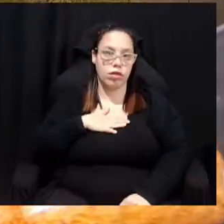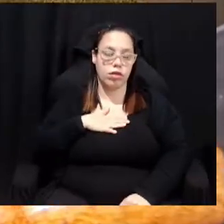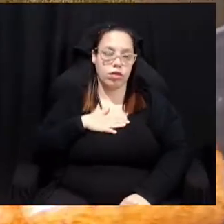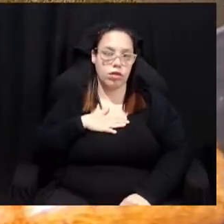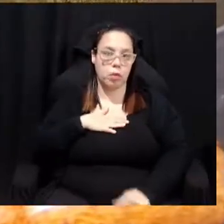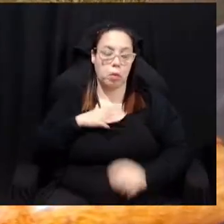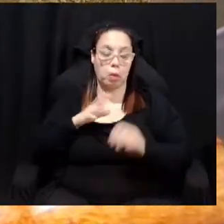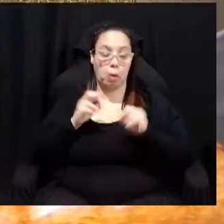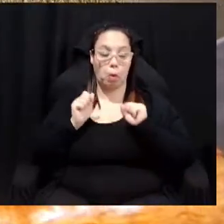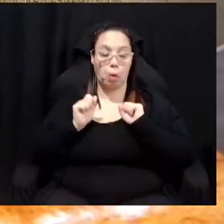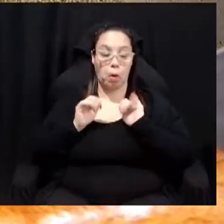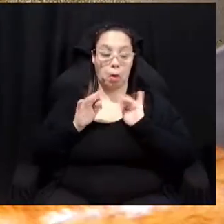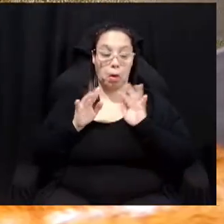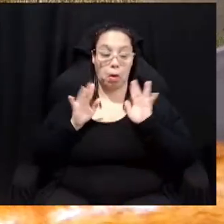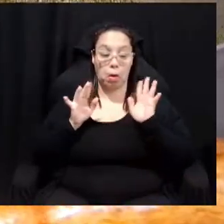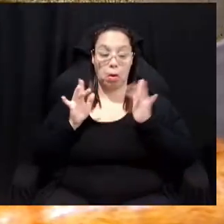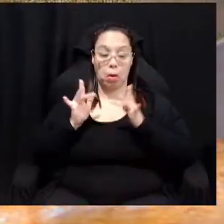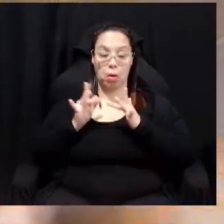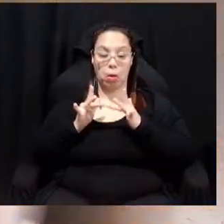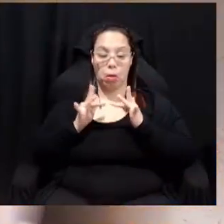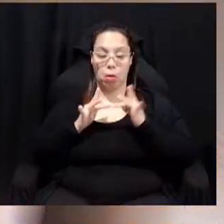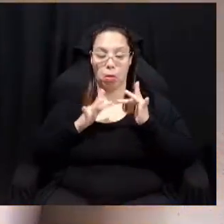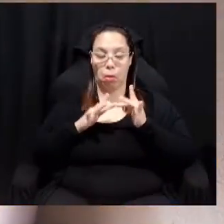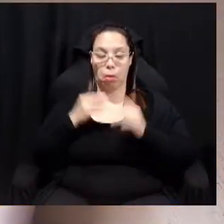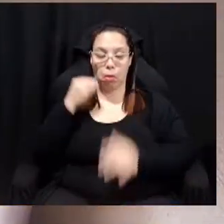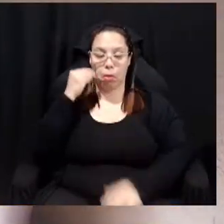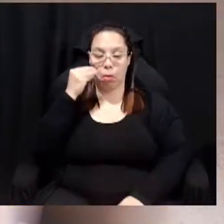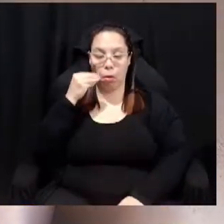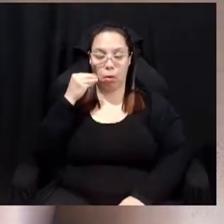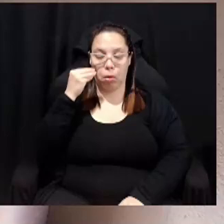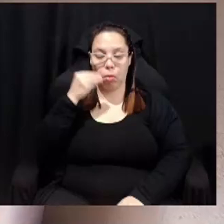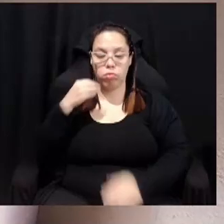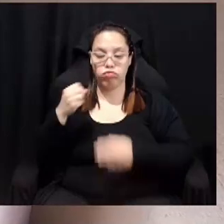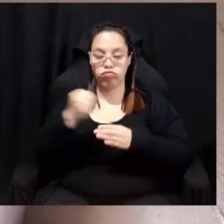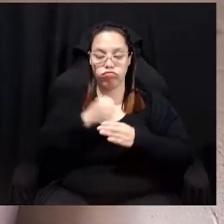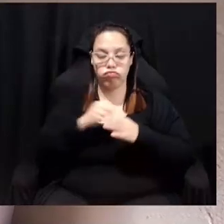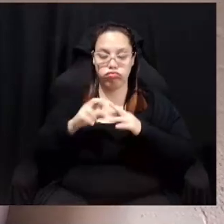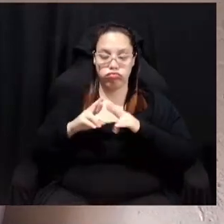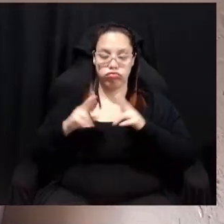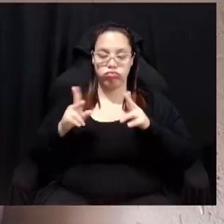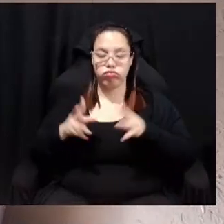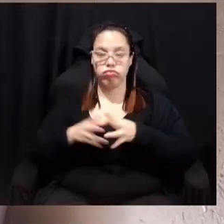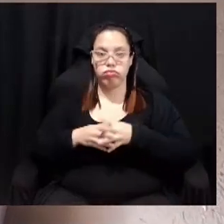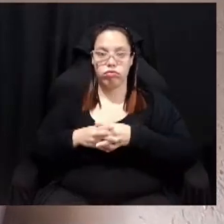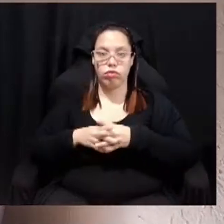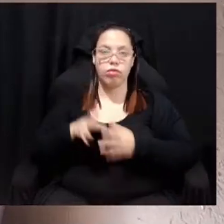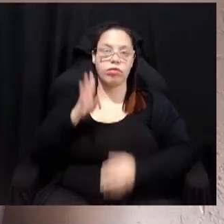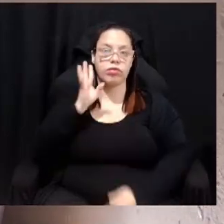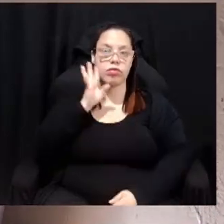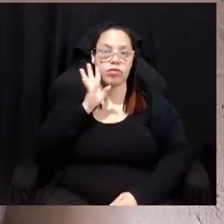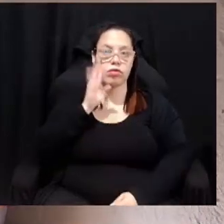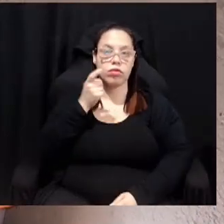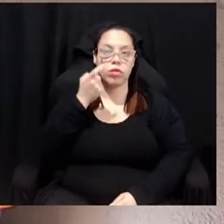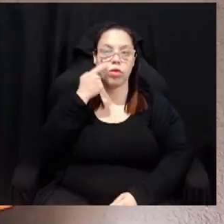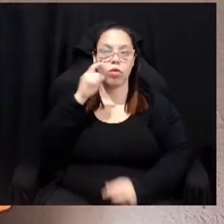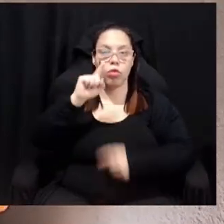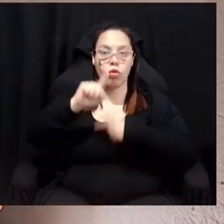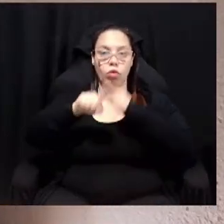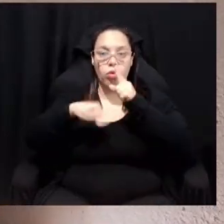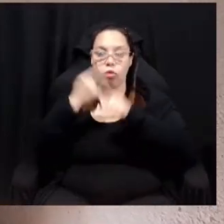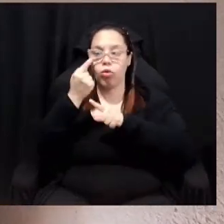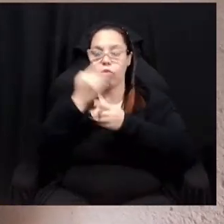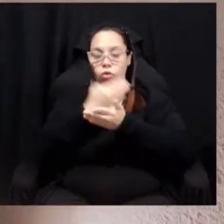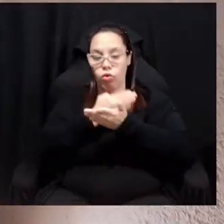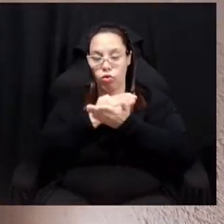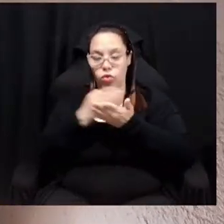foram tendo esse contato, essa experiência gastronômica, né? E foi muito legal, ali a gente viu um potencial. Começamos a fazer